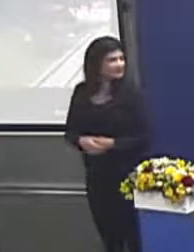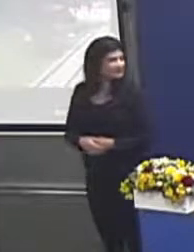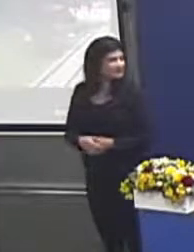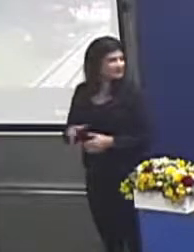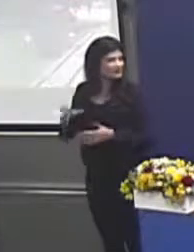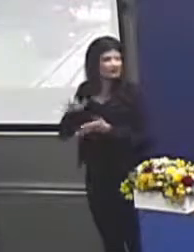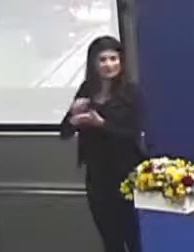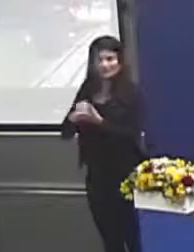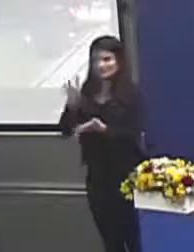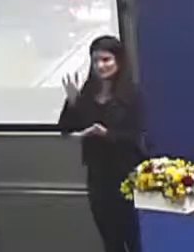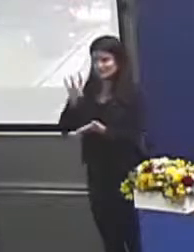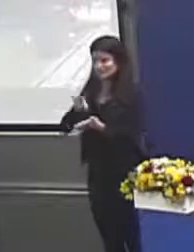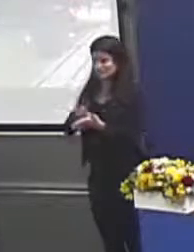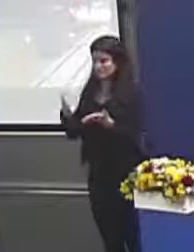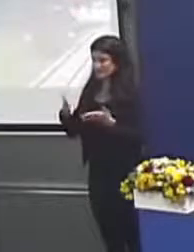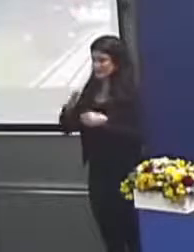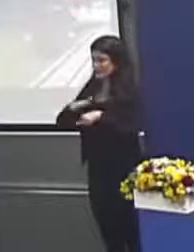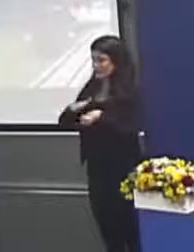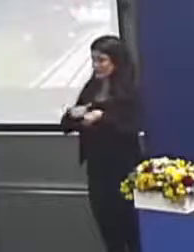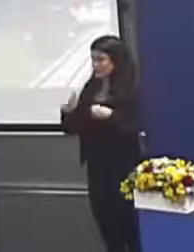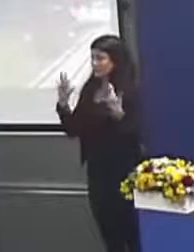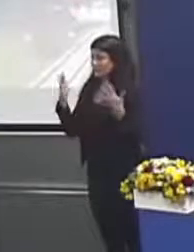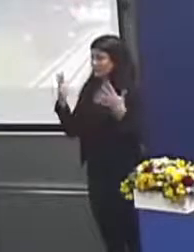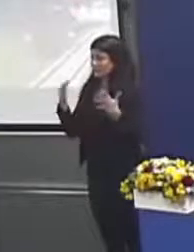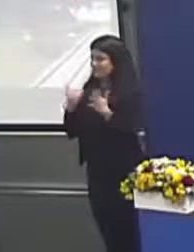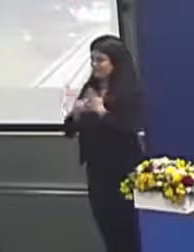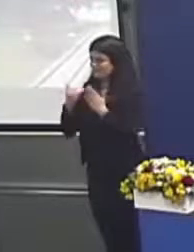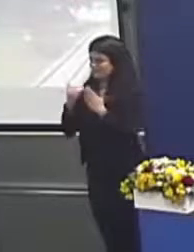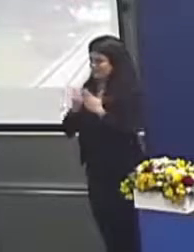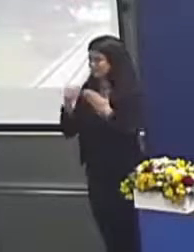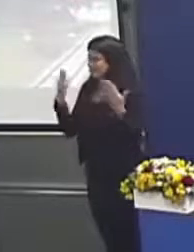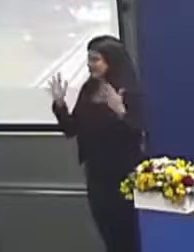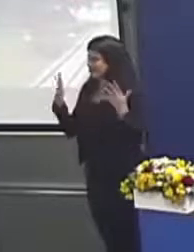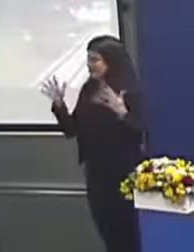Registro oficial desse momento, mais uma salva de palmas, por gentileza.